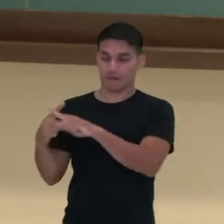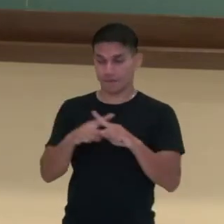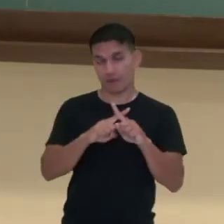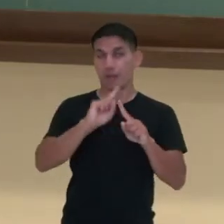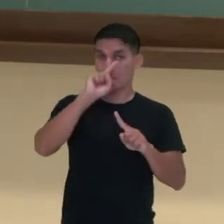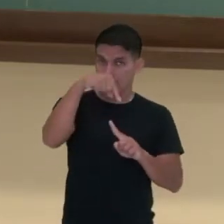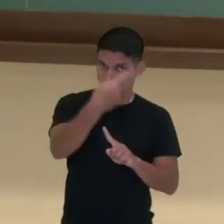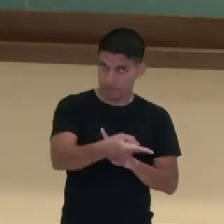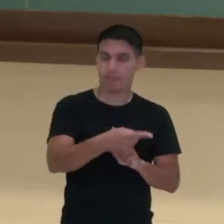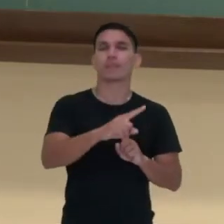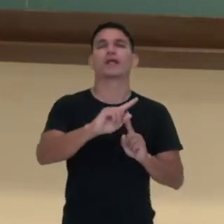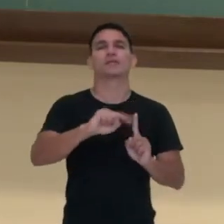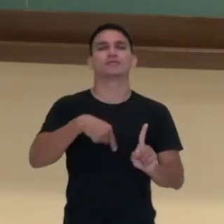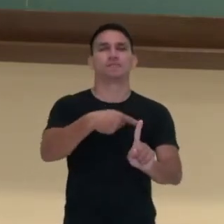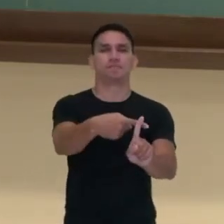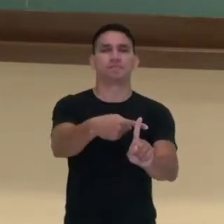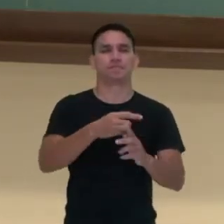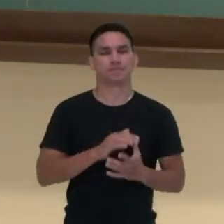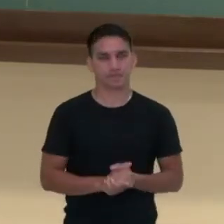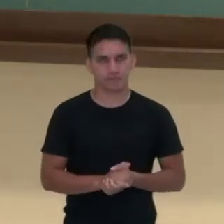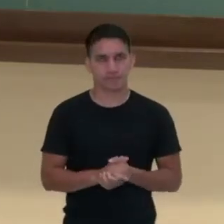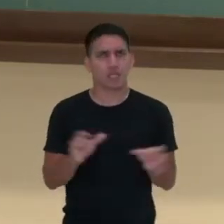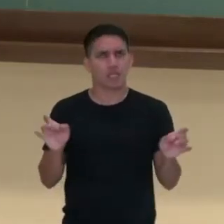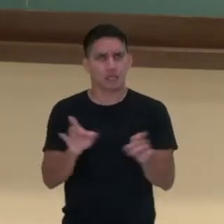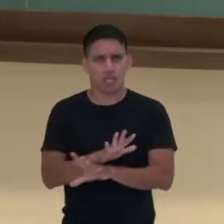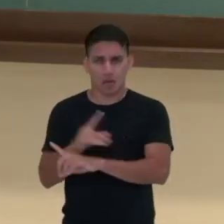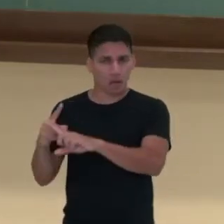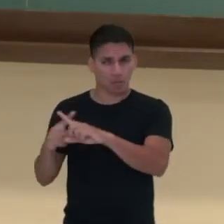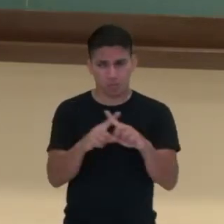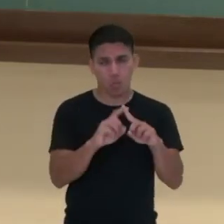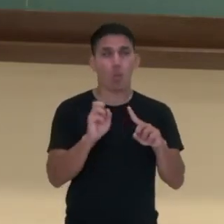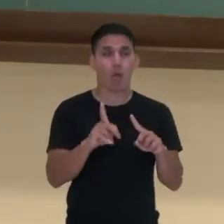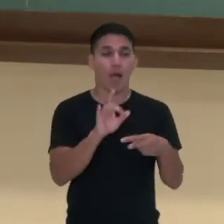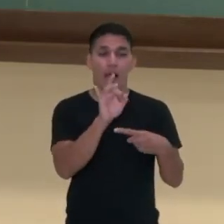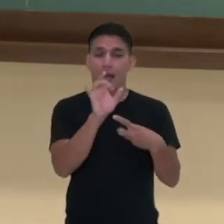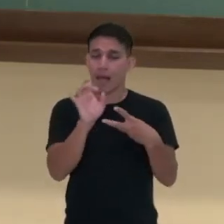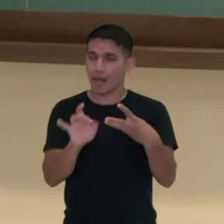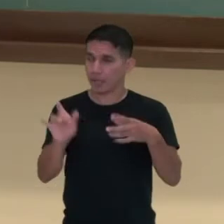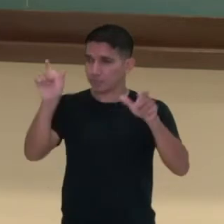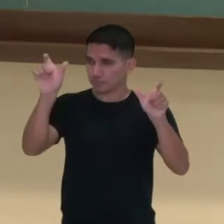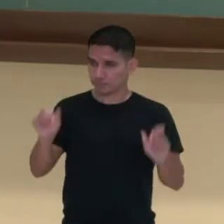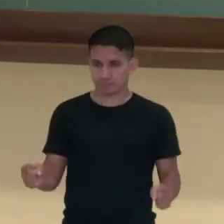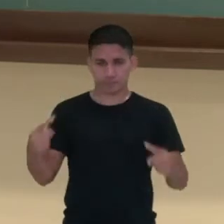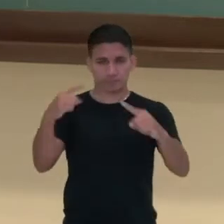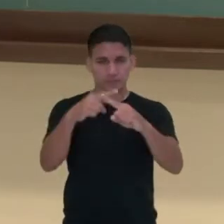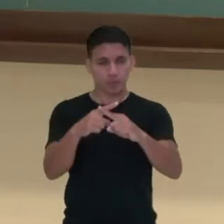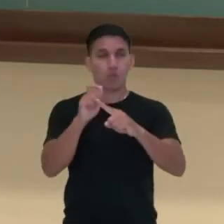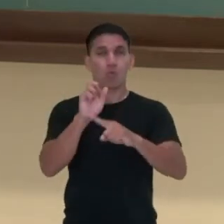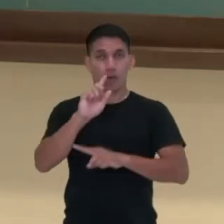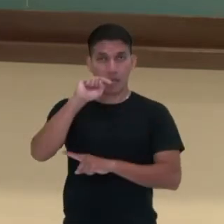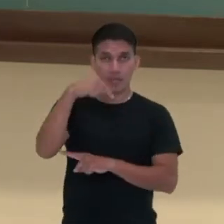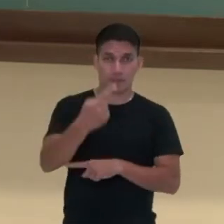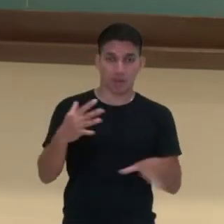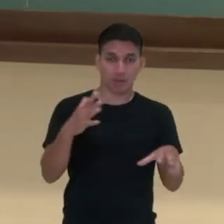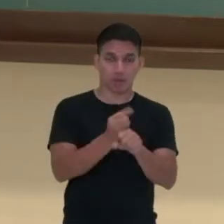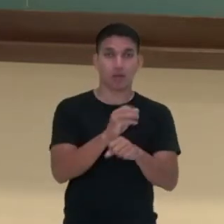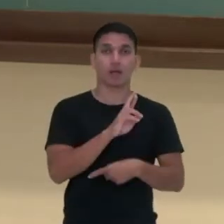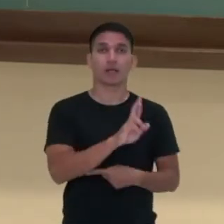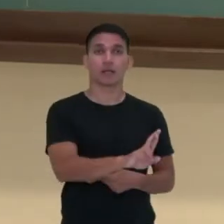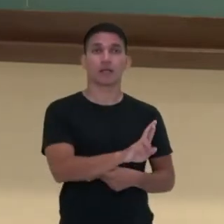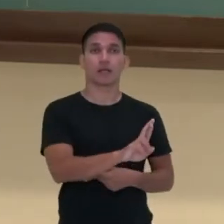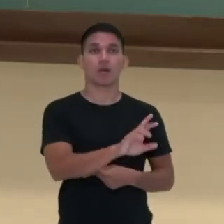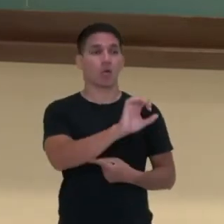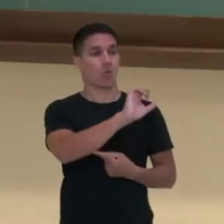né? Feito, pessoal, a multiplicação aqui de cada um desses itens e na sequência a soma, chegamos em um valor de